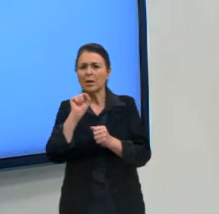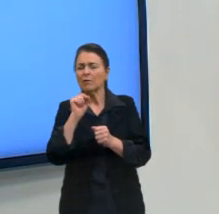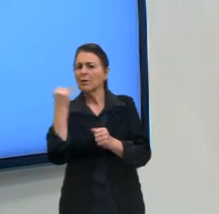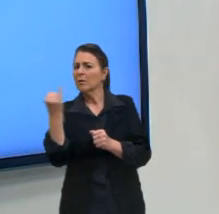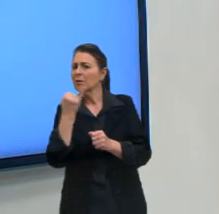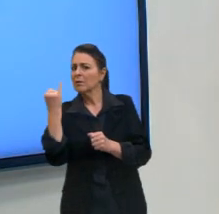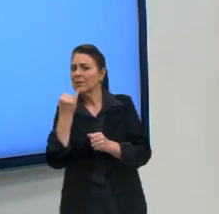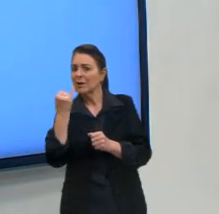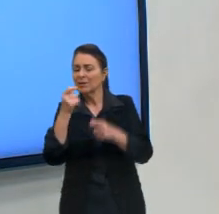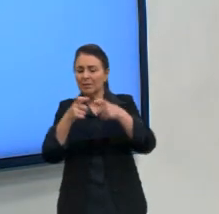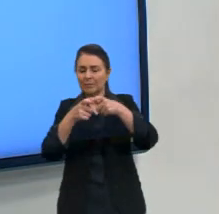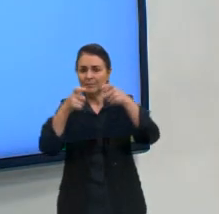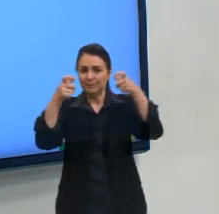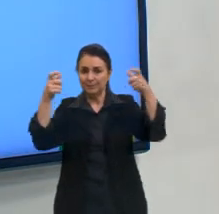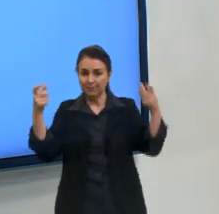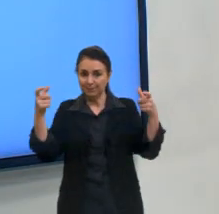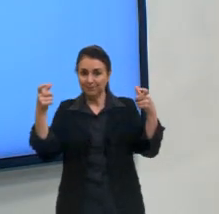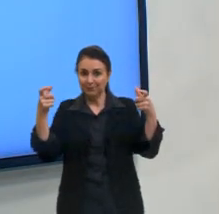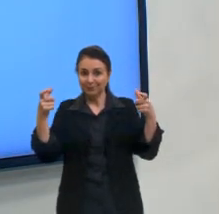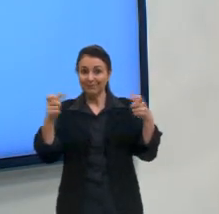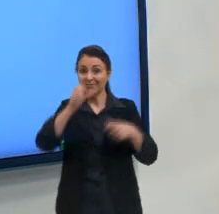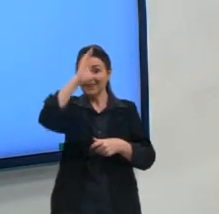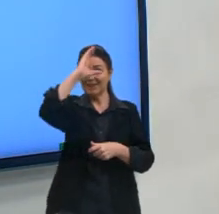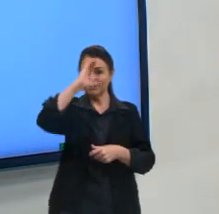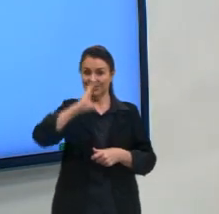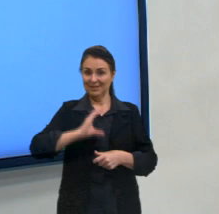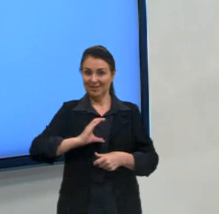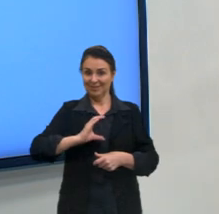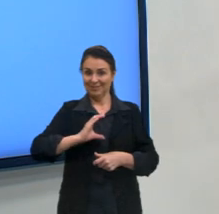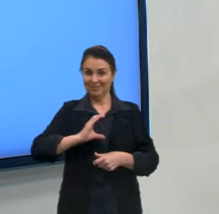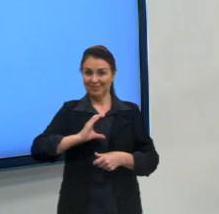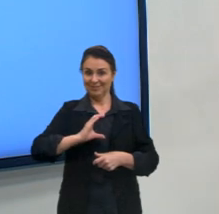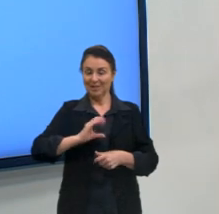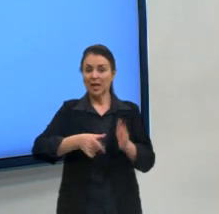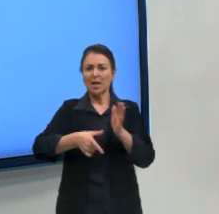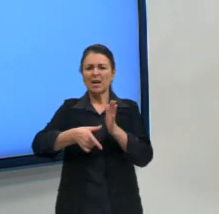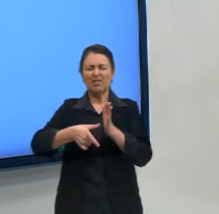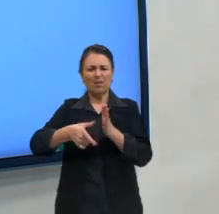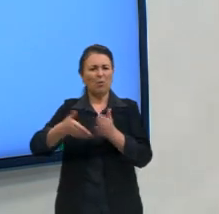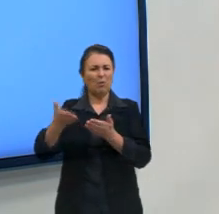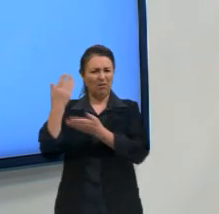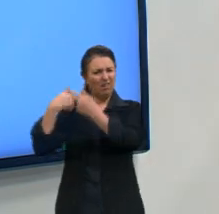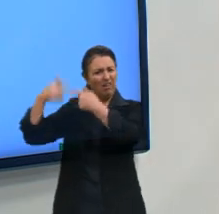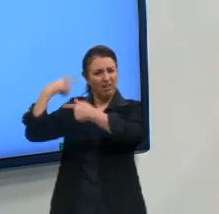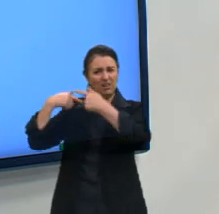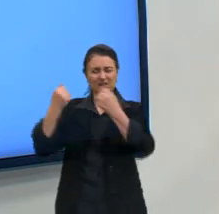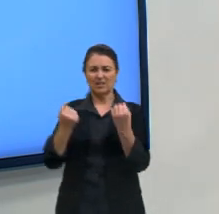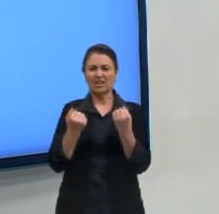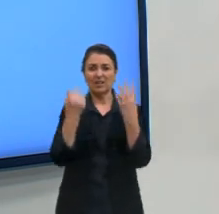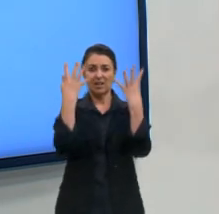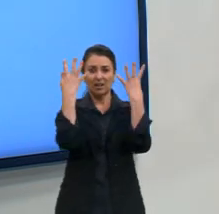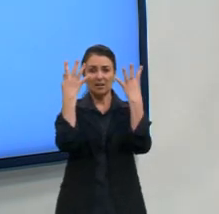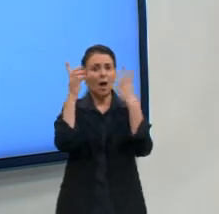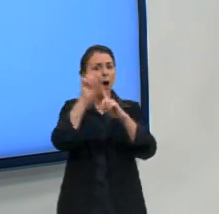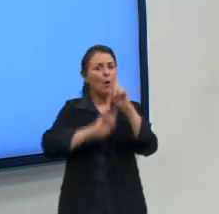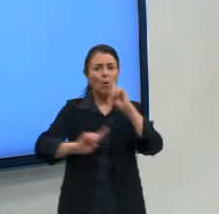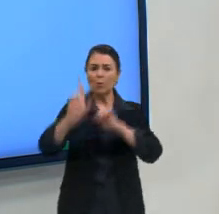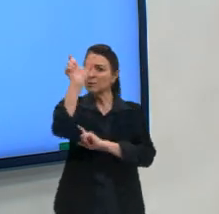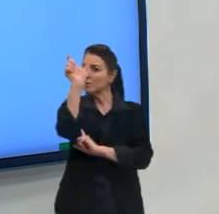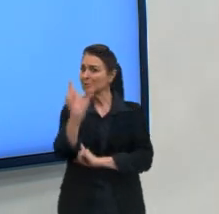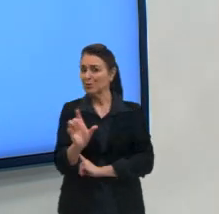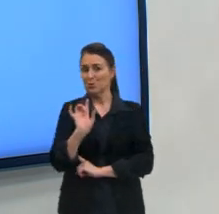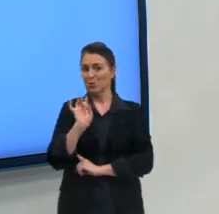é ampliar a cidadania então antigamente em apenas poucas pessoas eram consideradas cidadãs